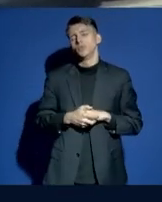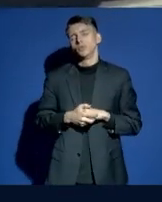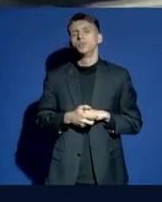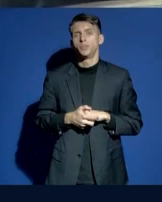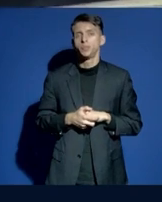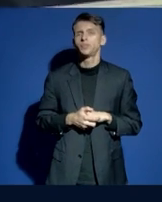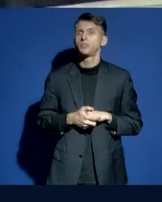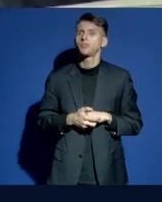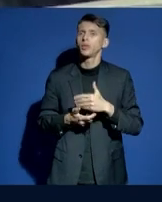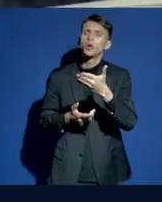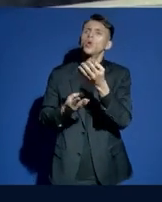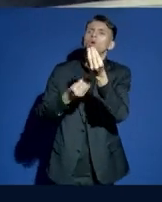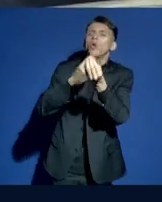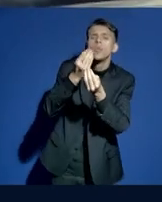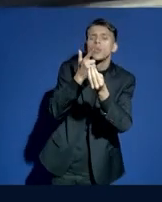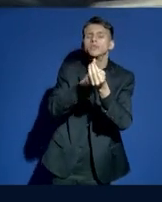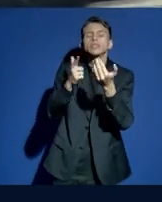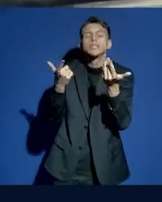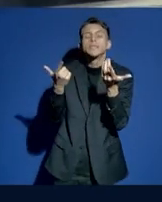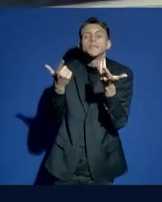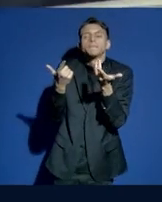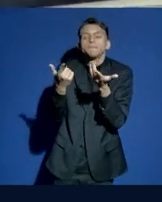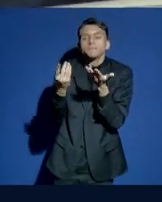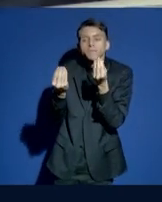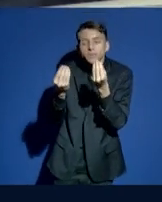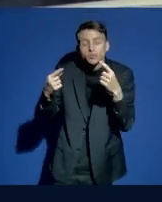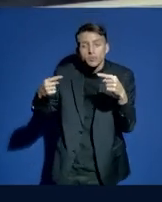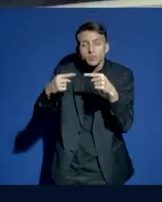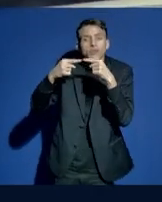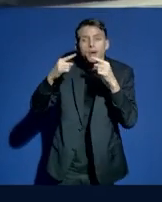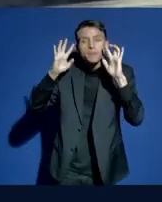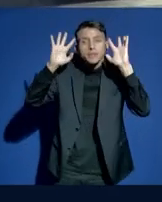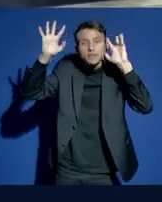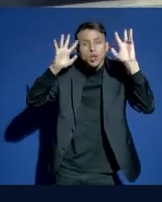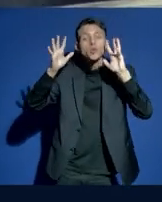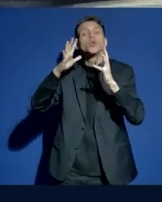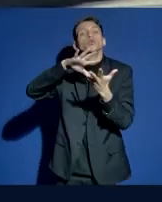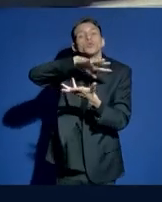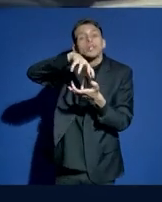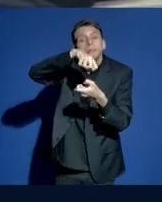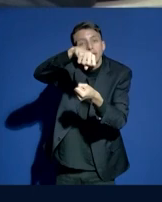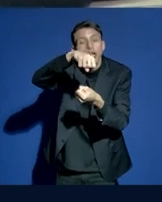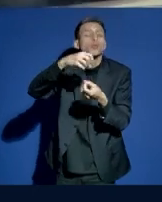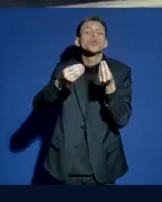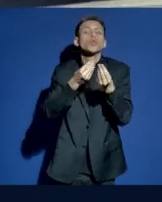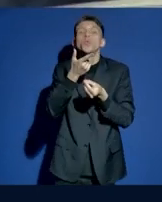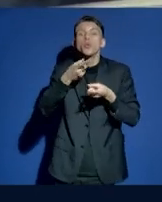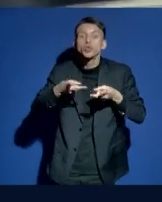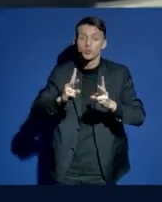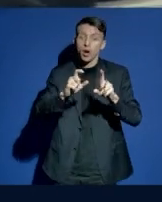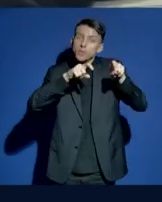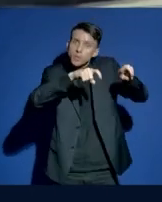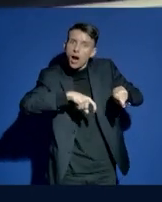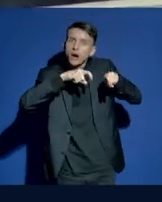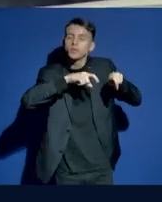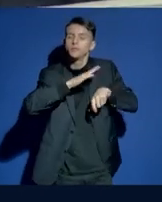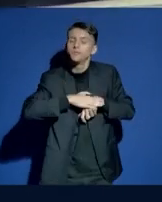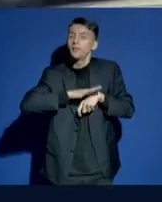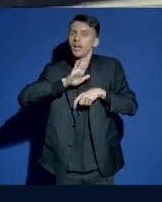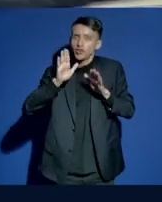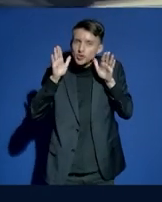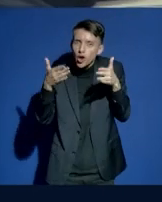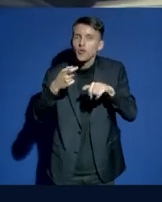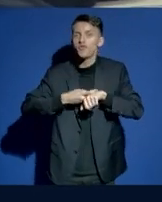como combinar essa inovação toda com sustentabilidade né Como manter o Agro mais Verde ainda